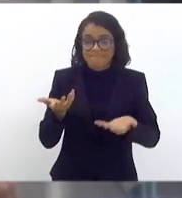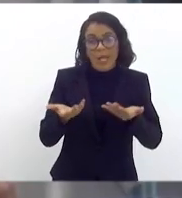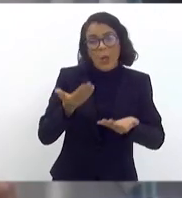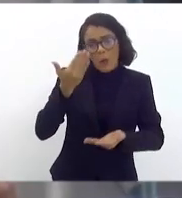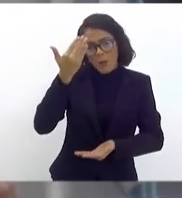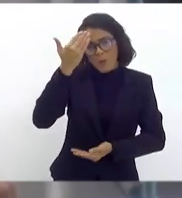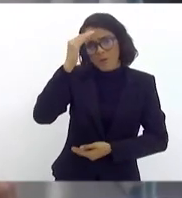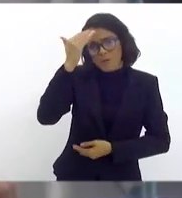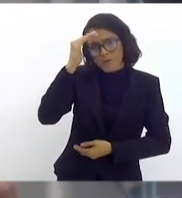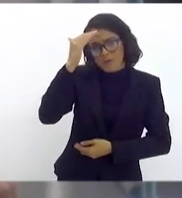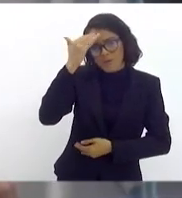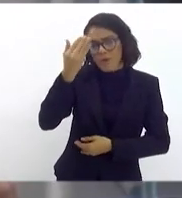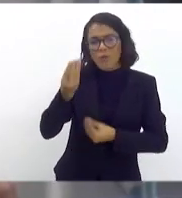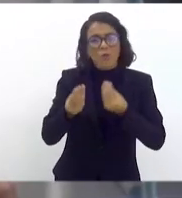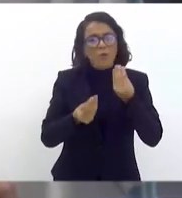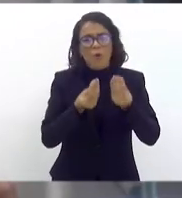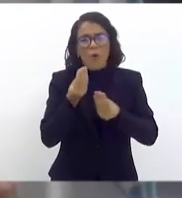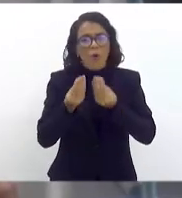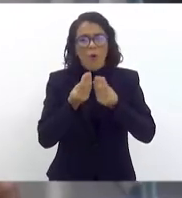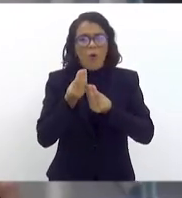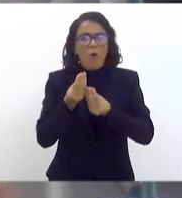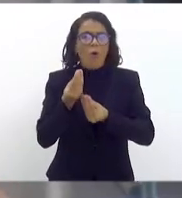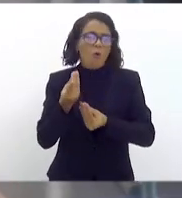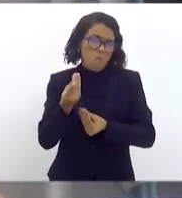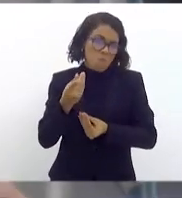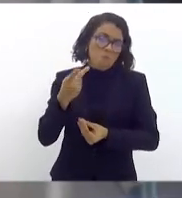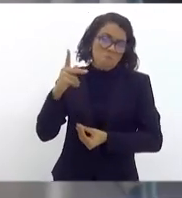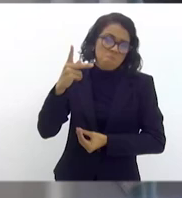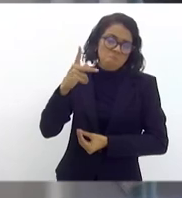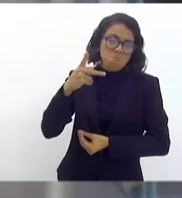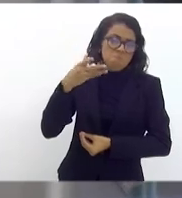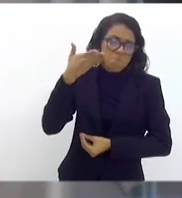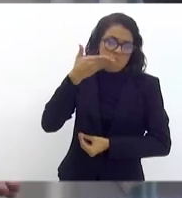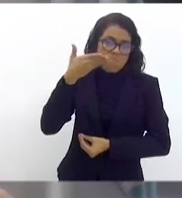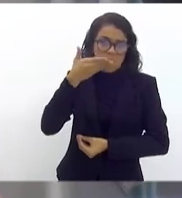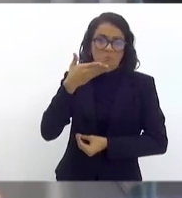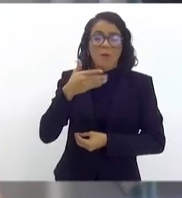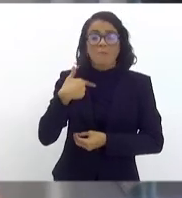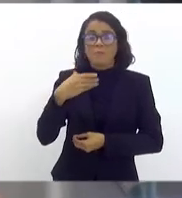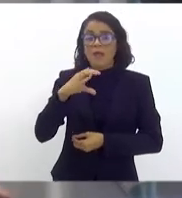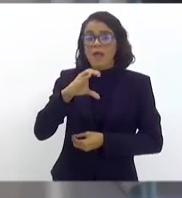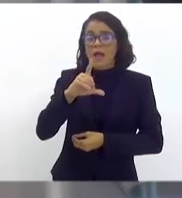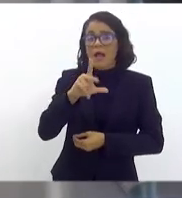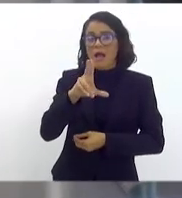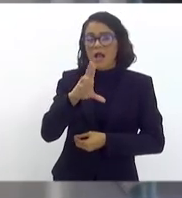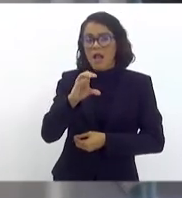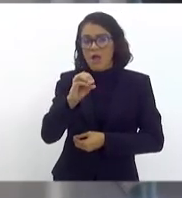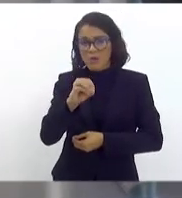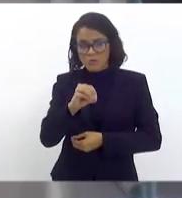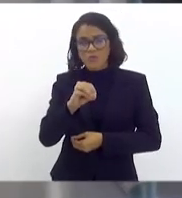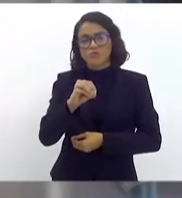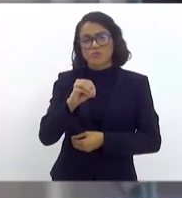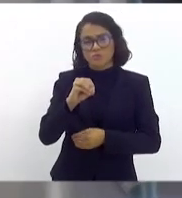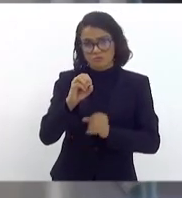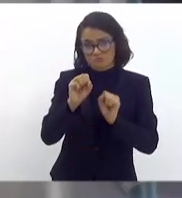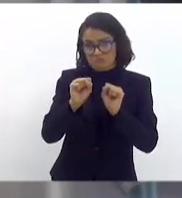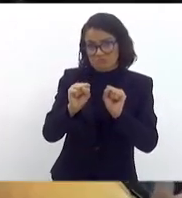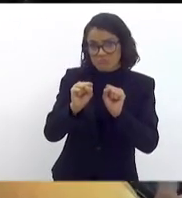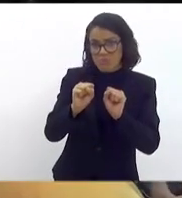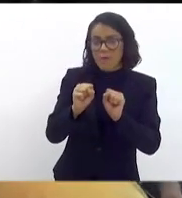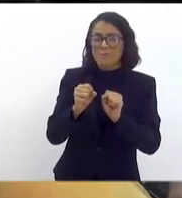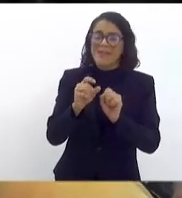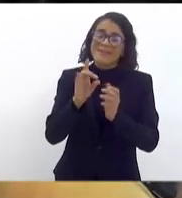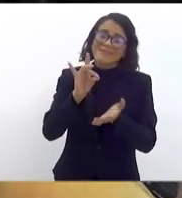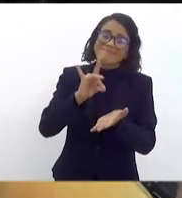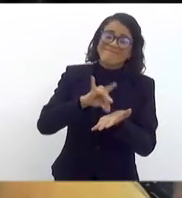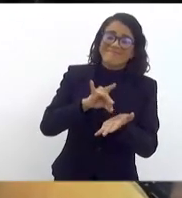entendo a posição do nobre causídico aqui. Deputado Carlos Macedo, o senhor gostaria então de proceder aos questionamentos? Na